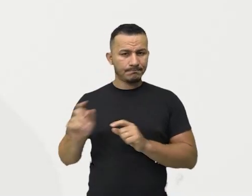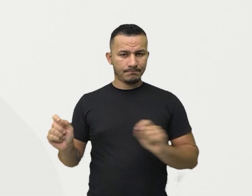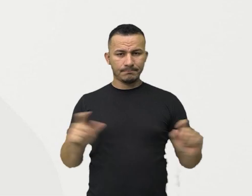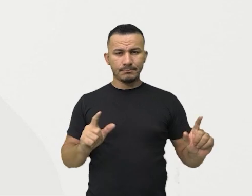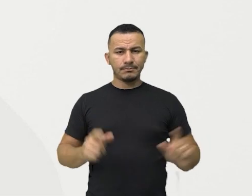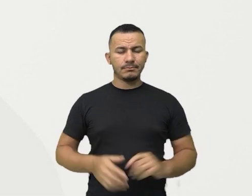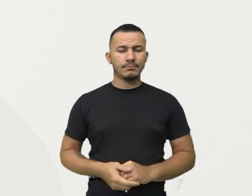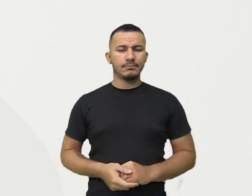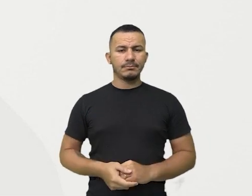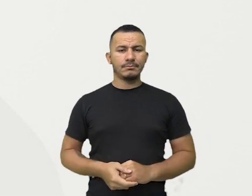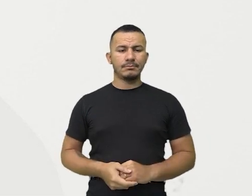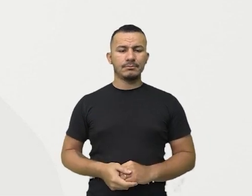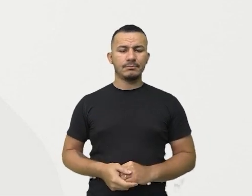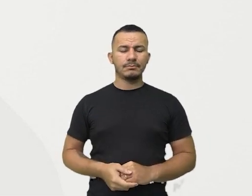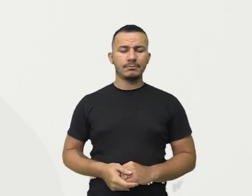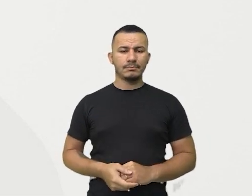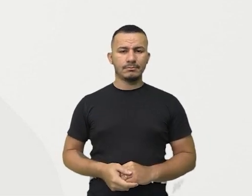só.